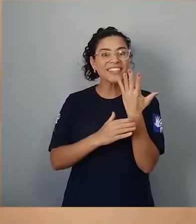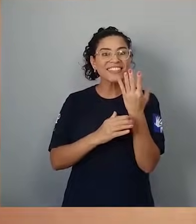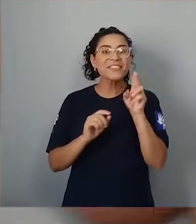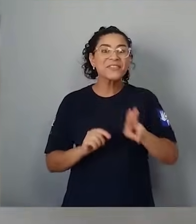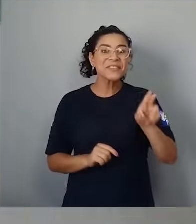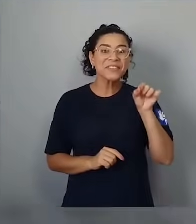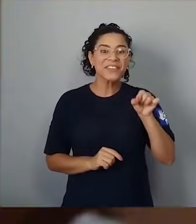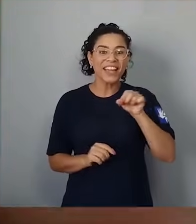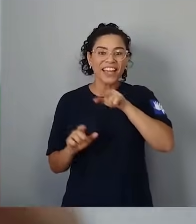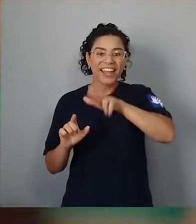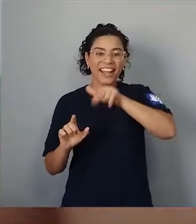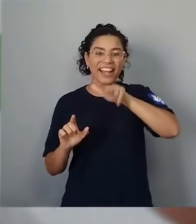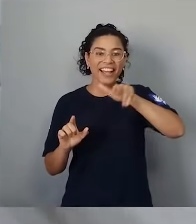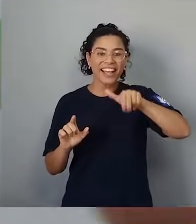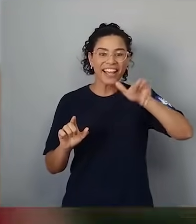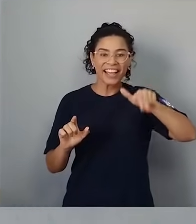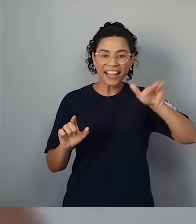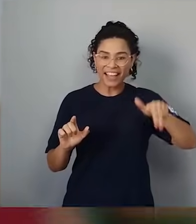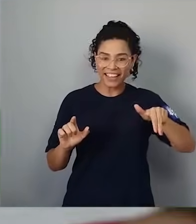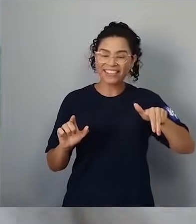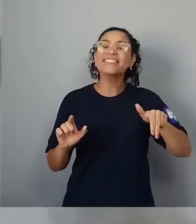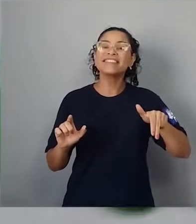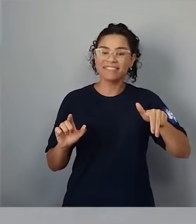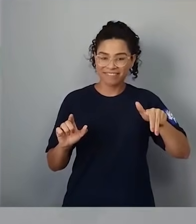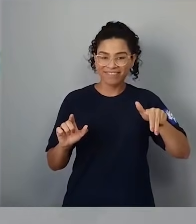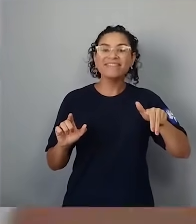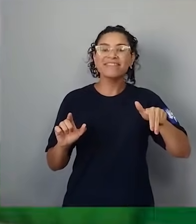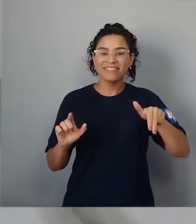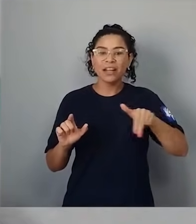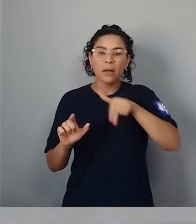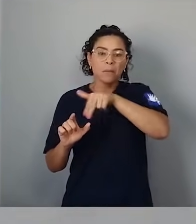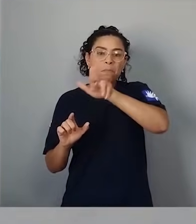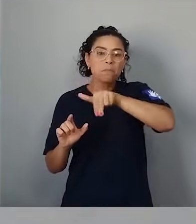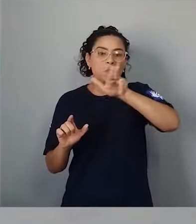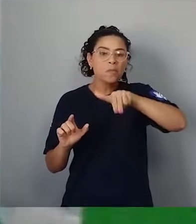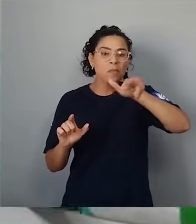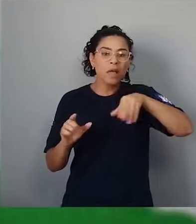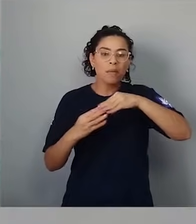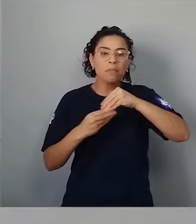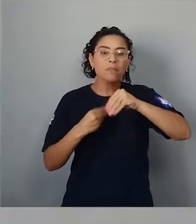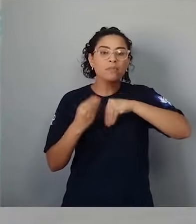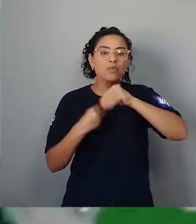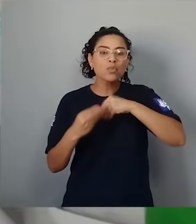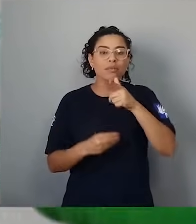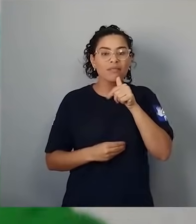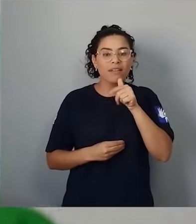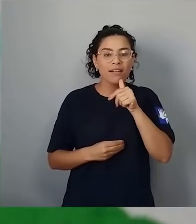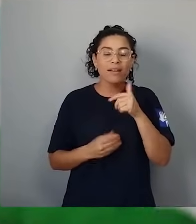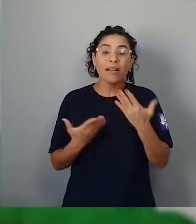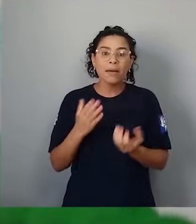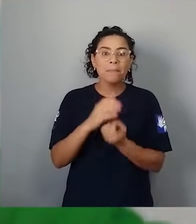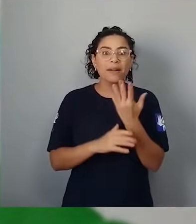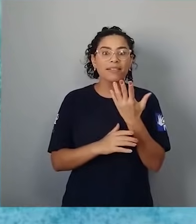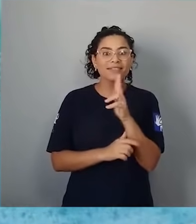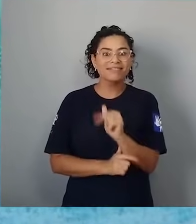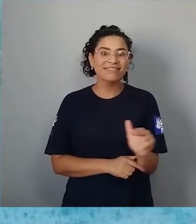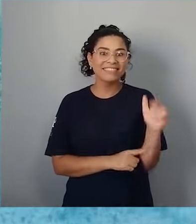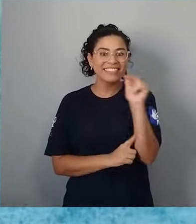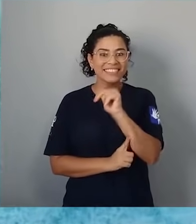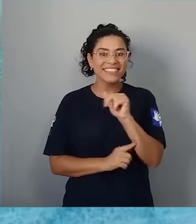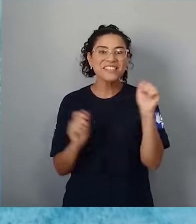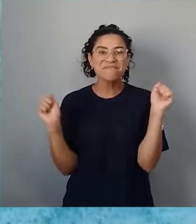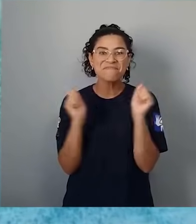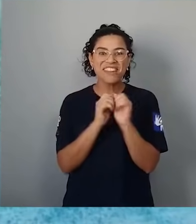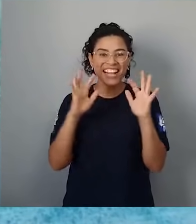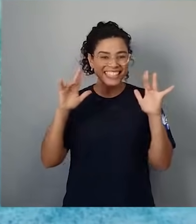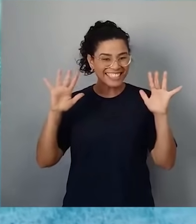desenho? Nós precisamos agora passar a tinta bem diluída em água. E aí, o desenho aparece. É